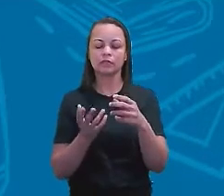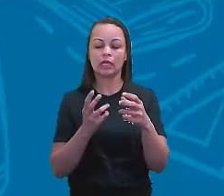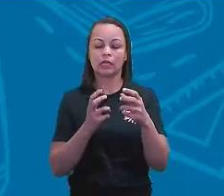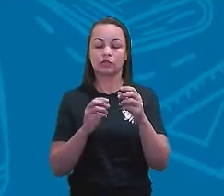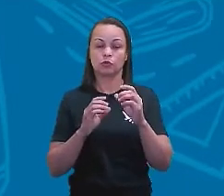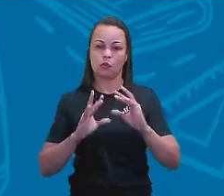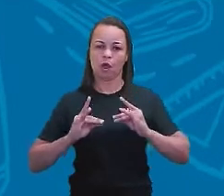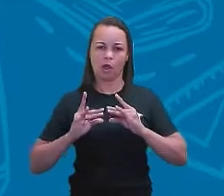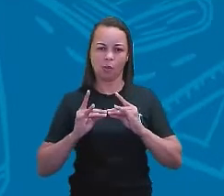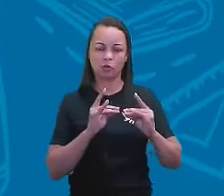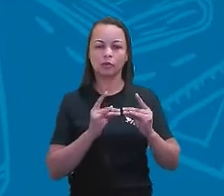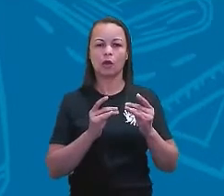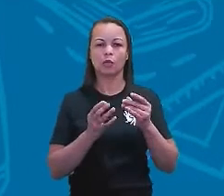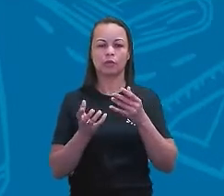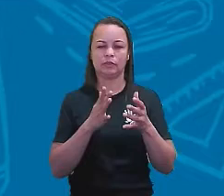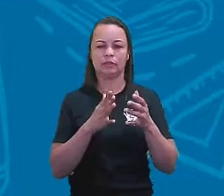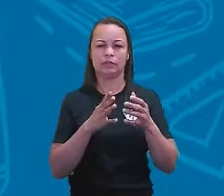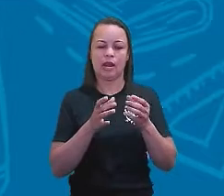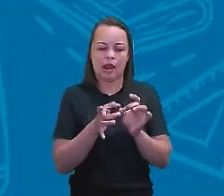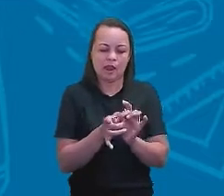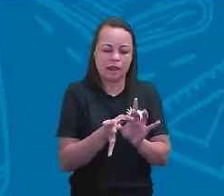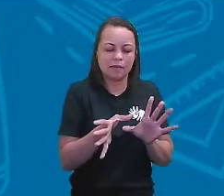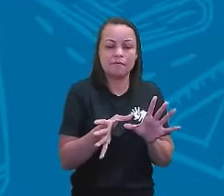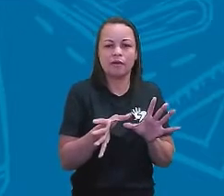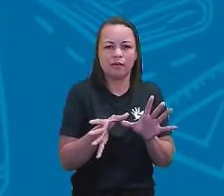químico para dizer, libera